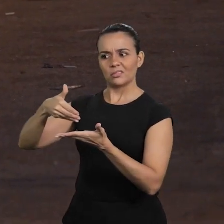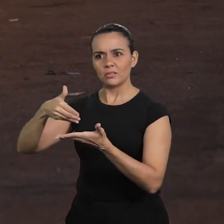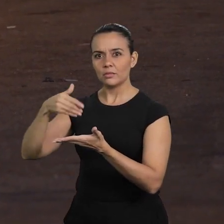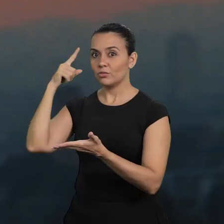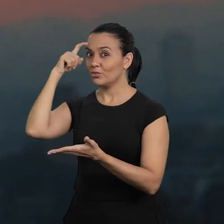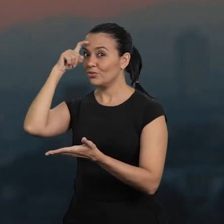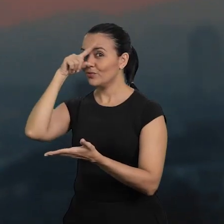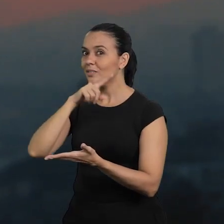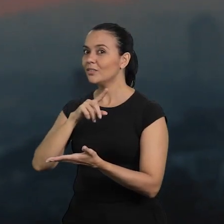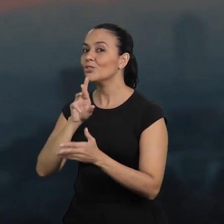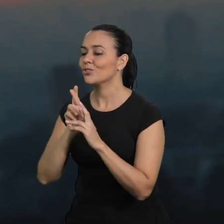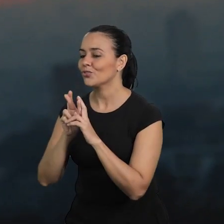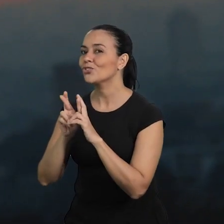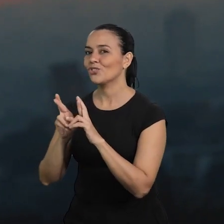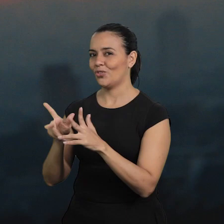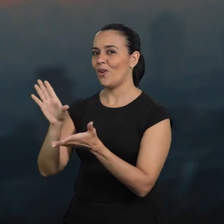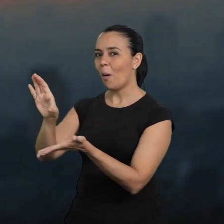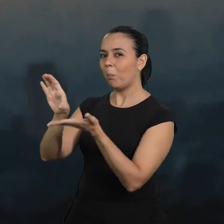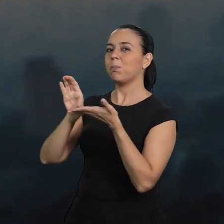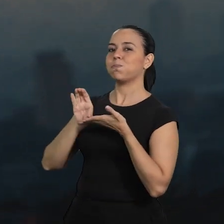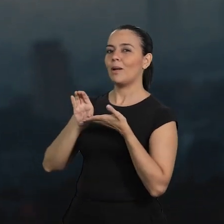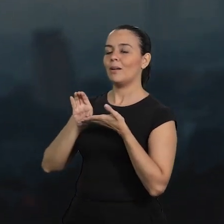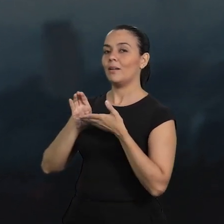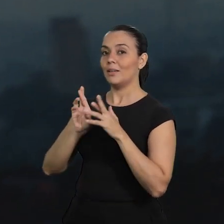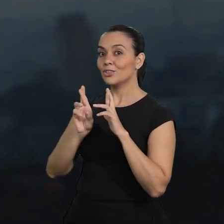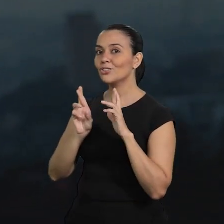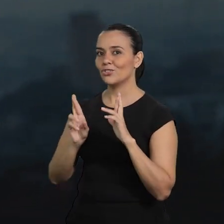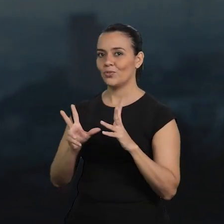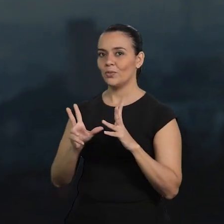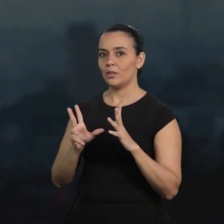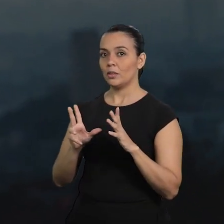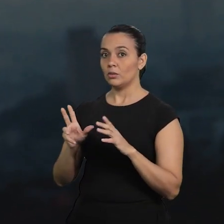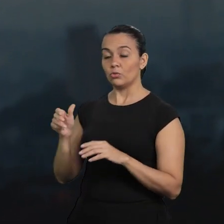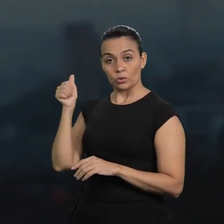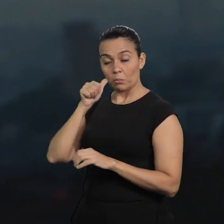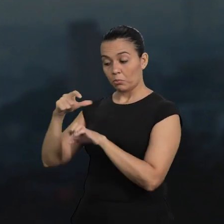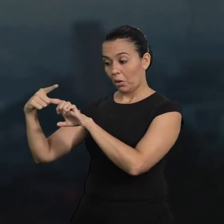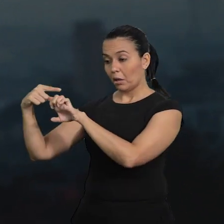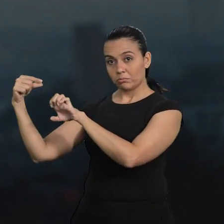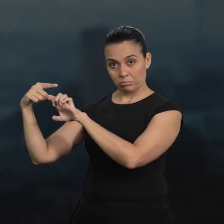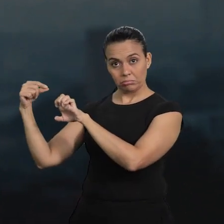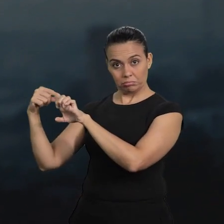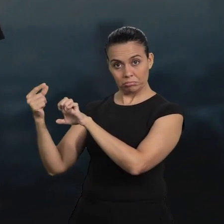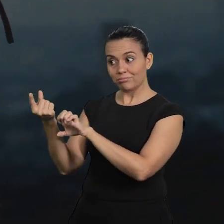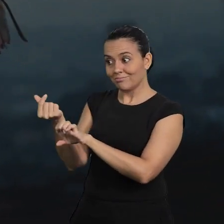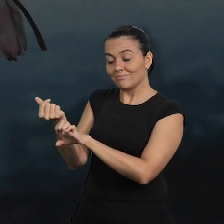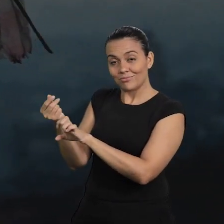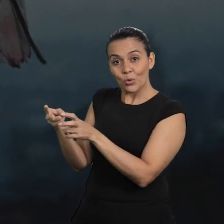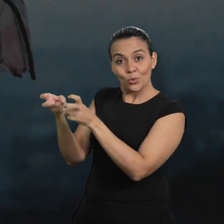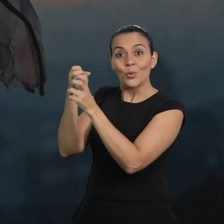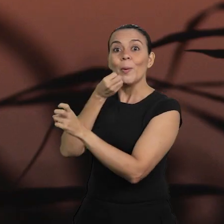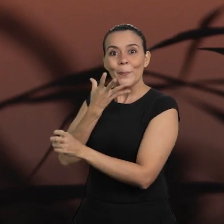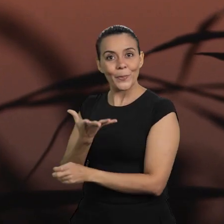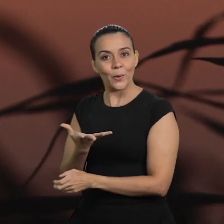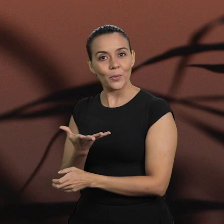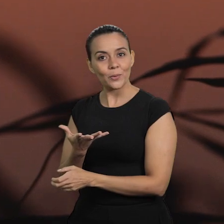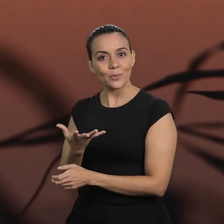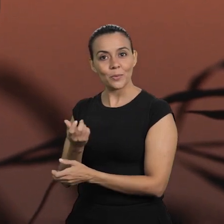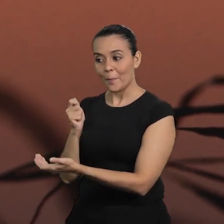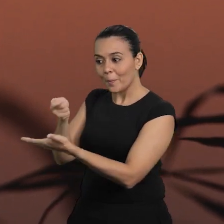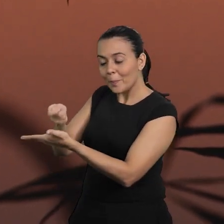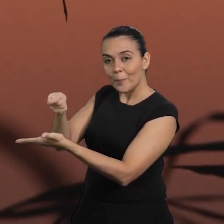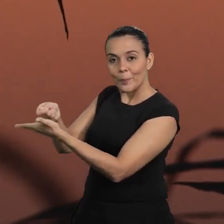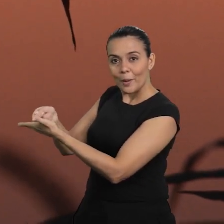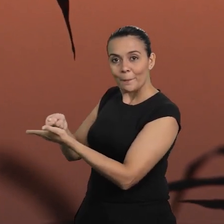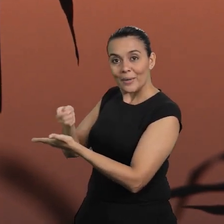Então, mesmo que elas, em geral, têm negócios lucrativos e uma inadimplência mais baixa,